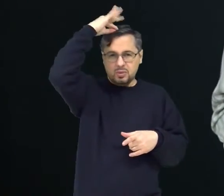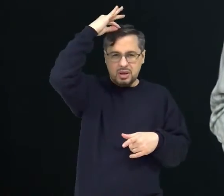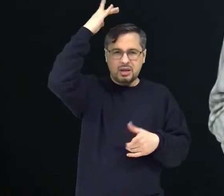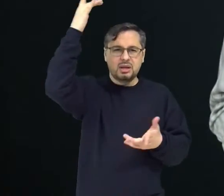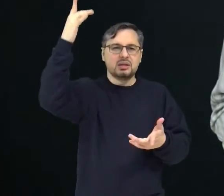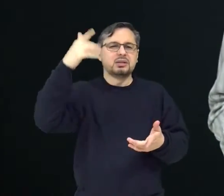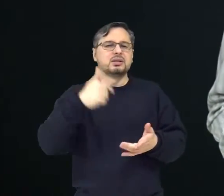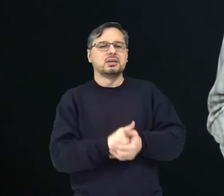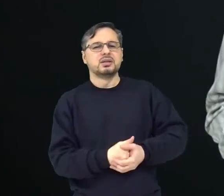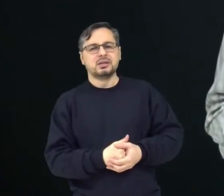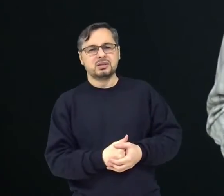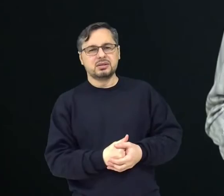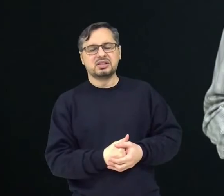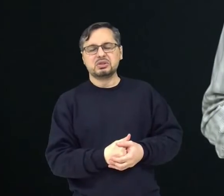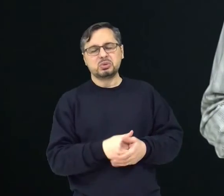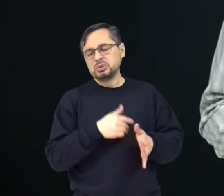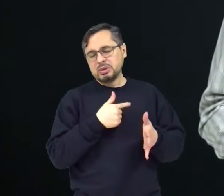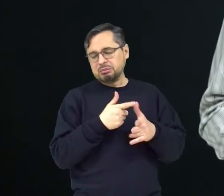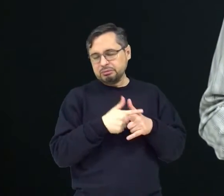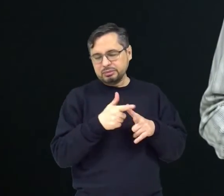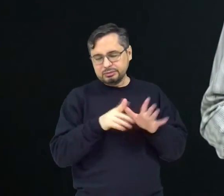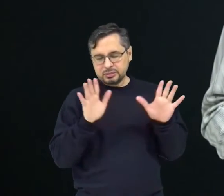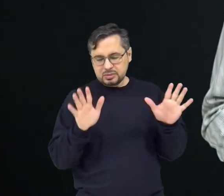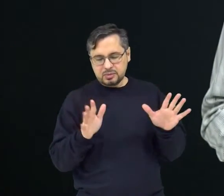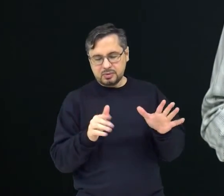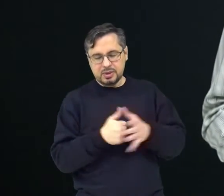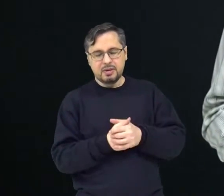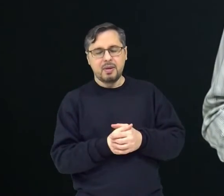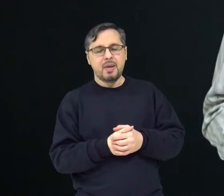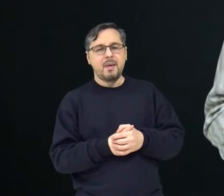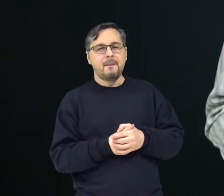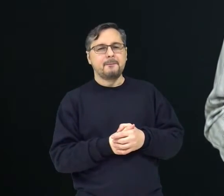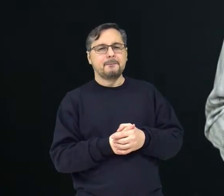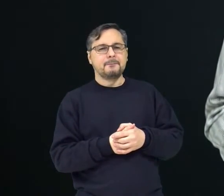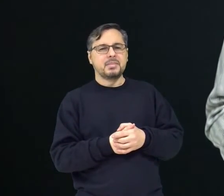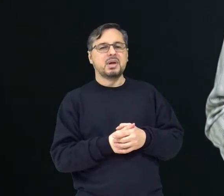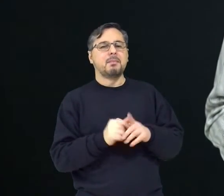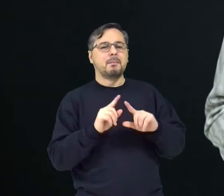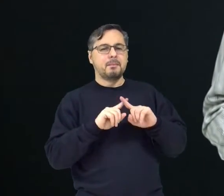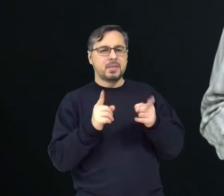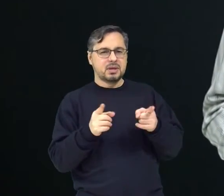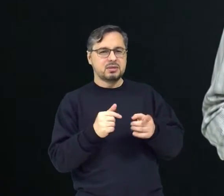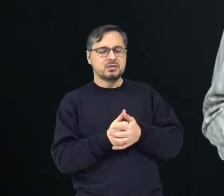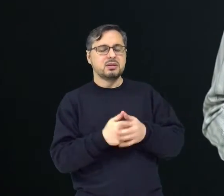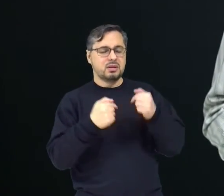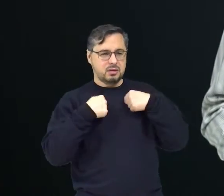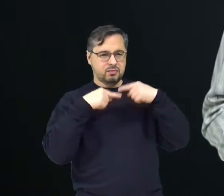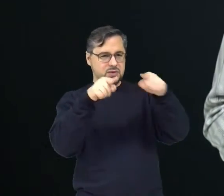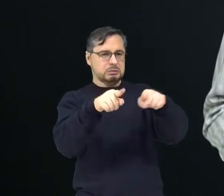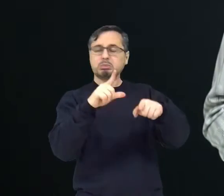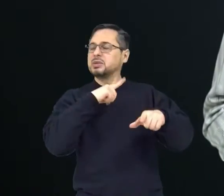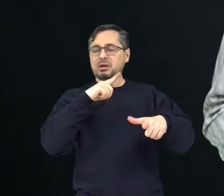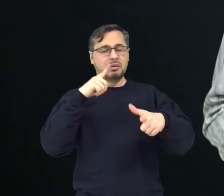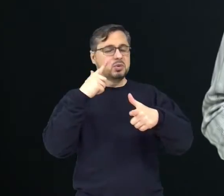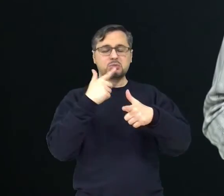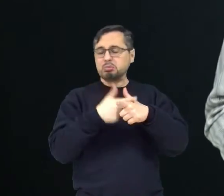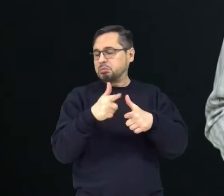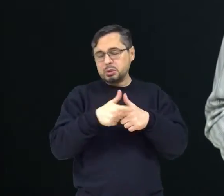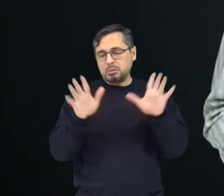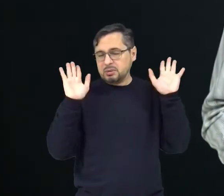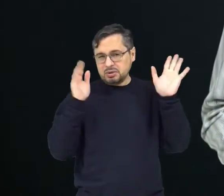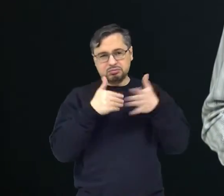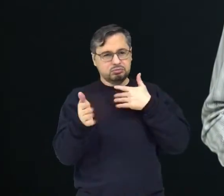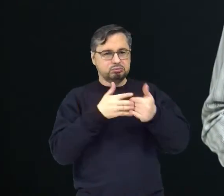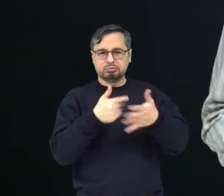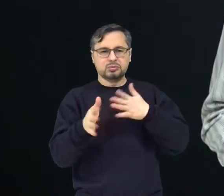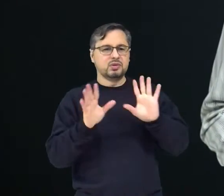não por cauda, não vem aqui à tona e à questão. Fato é que você e eu enfrentaremos as dificuldades